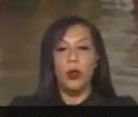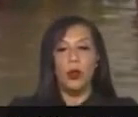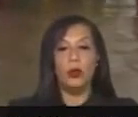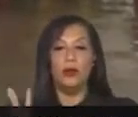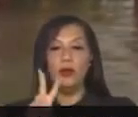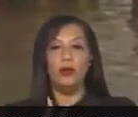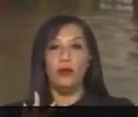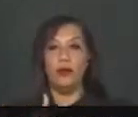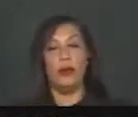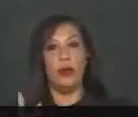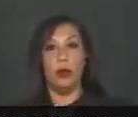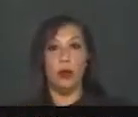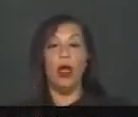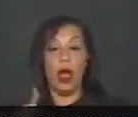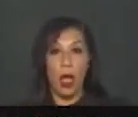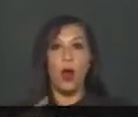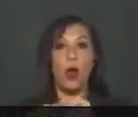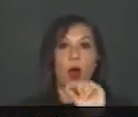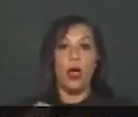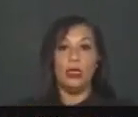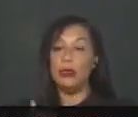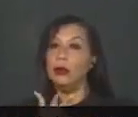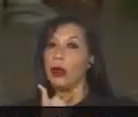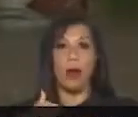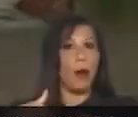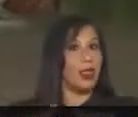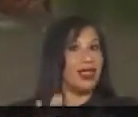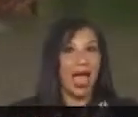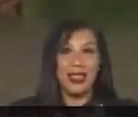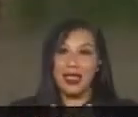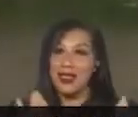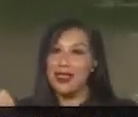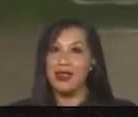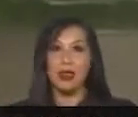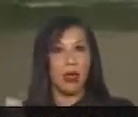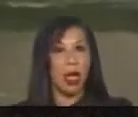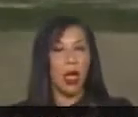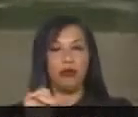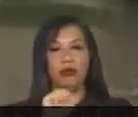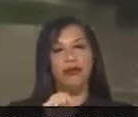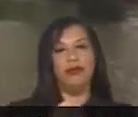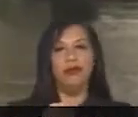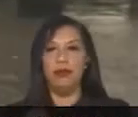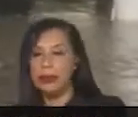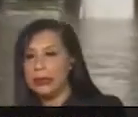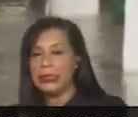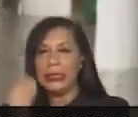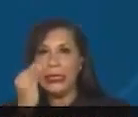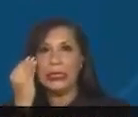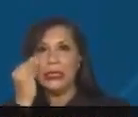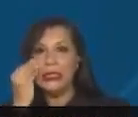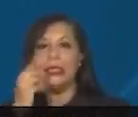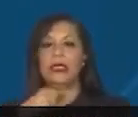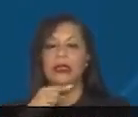Leopoldina na zona oeste que ficaram intransitáveis alguns motoristas tentado enfrentar os alagamentos